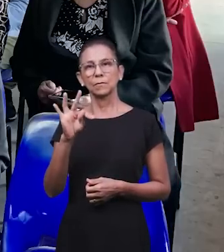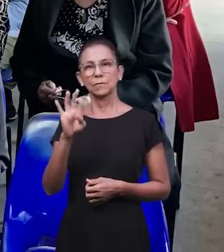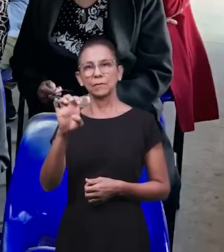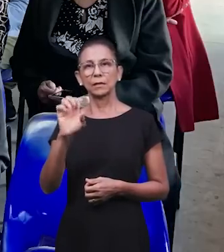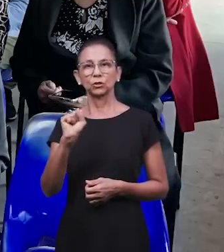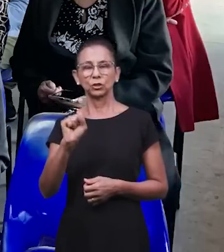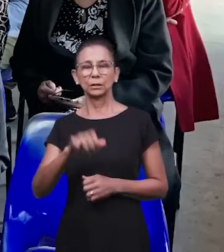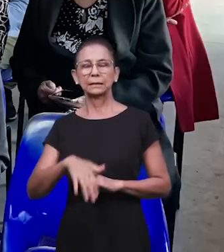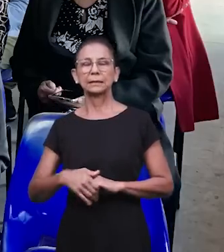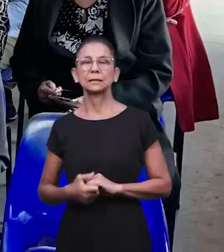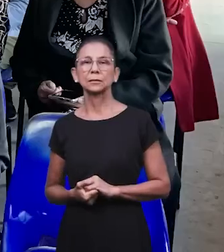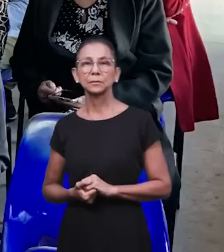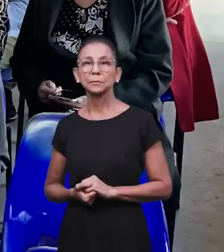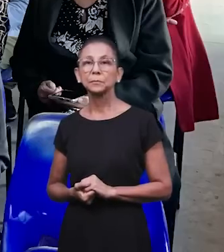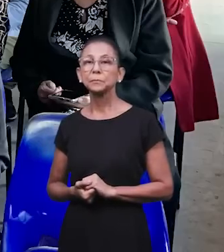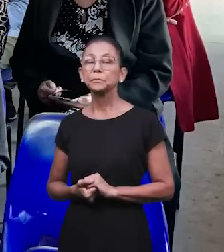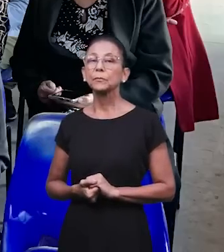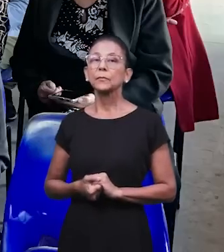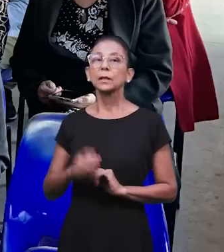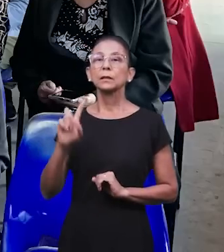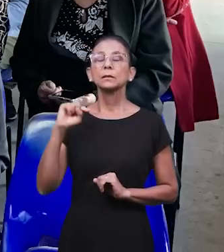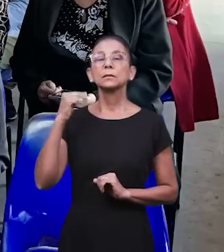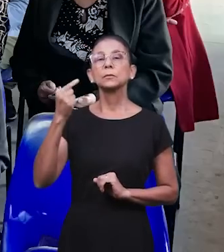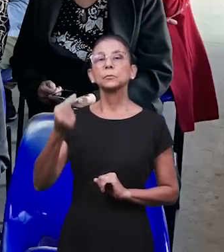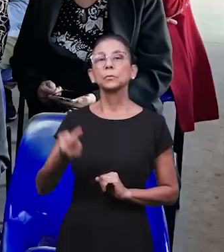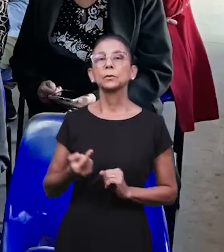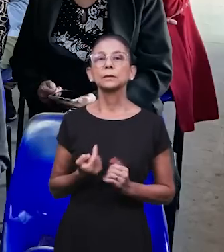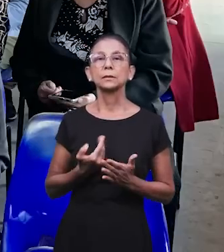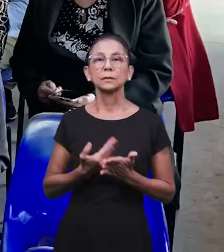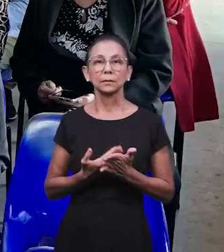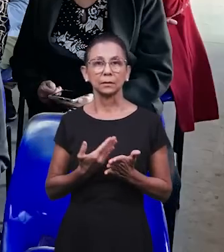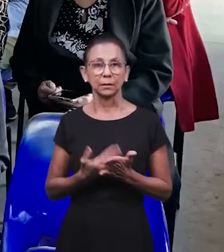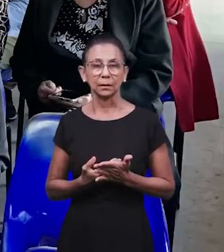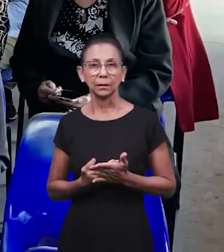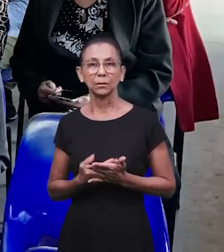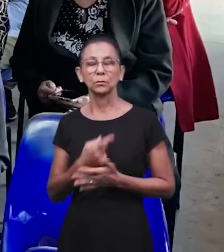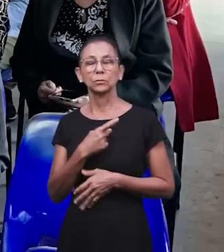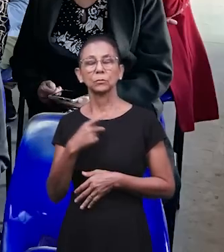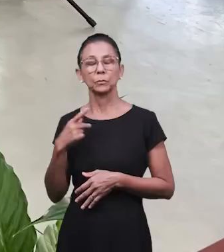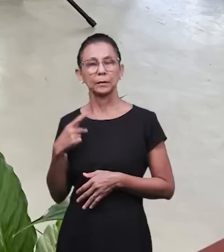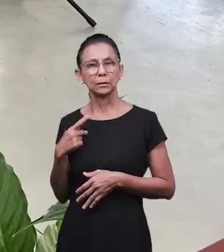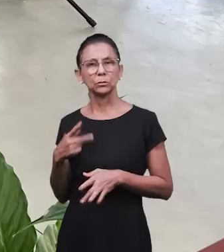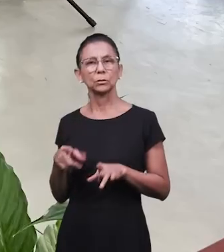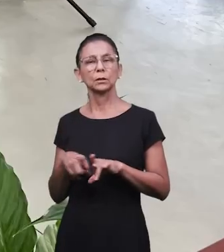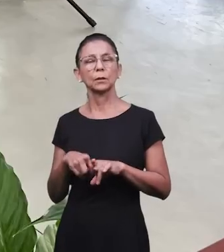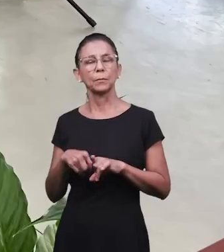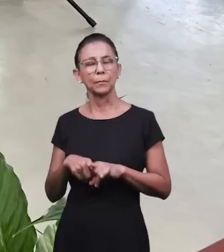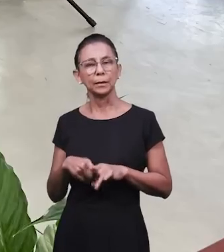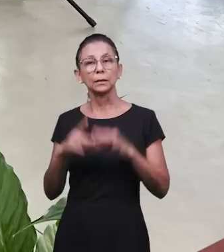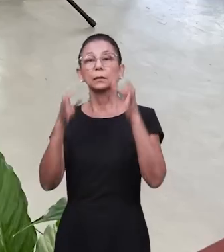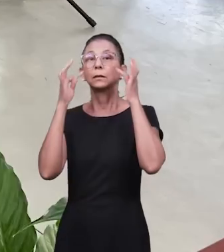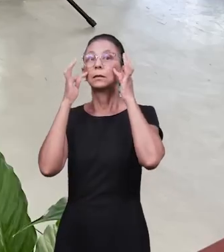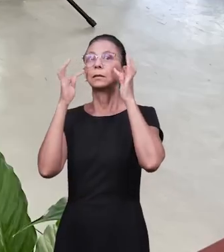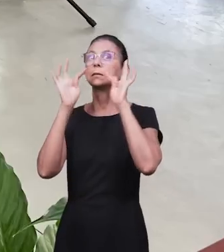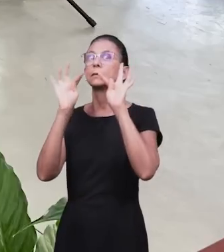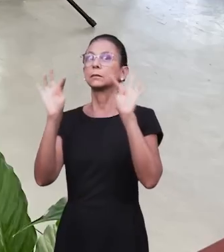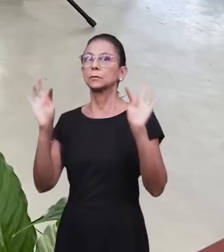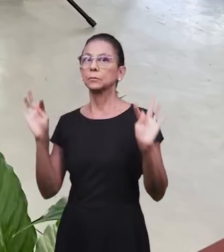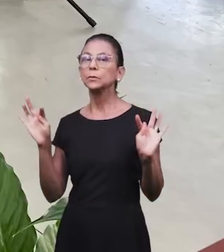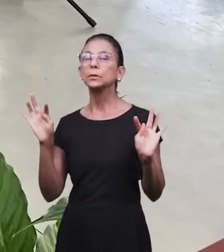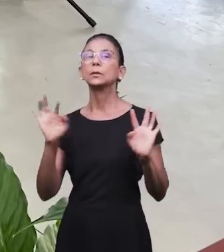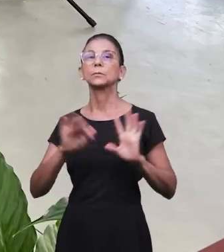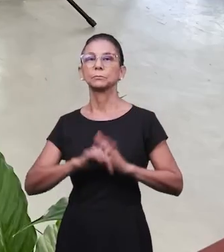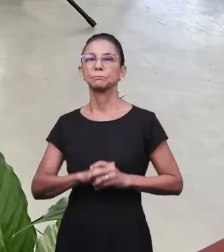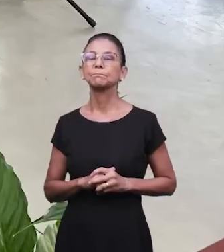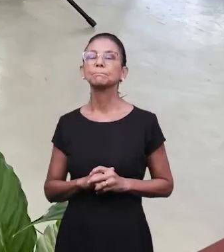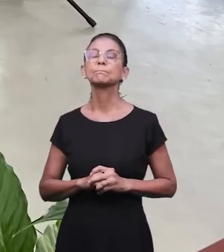dos jovens. Após a ministração da sua aula, o pastor Josué Emerick também fez questão de deixar o seu depoimento sobre aquilo que